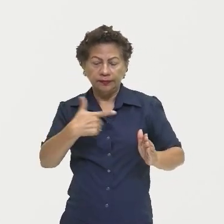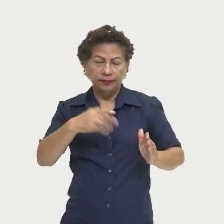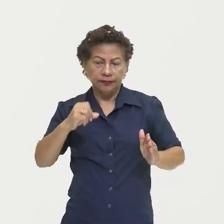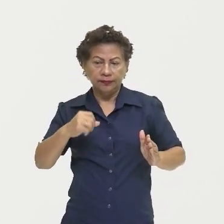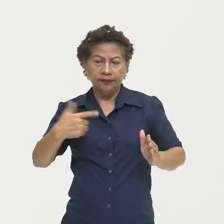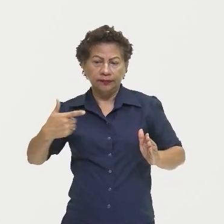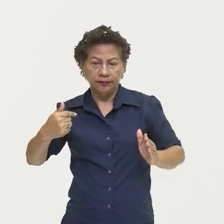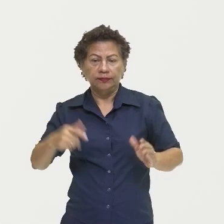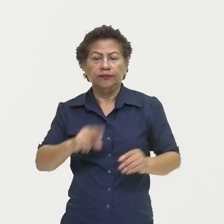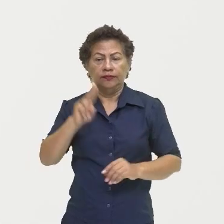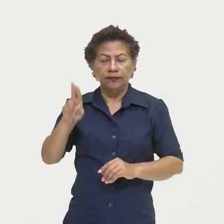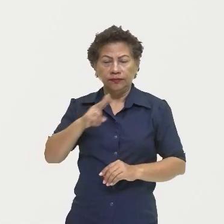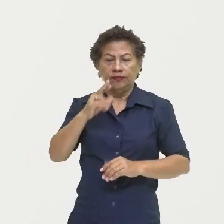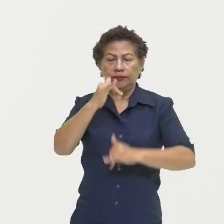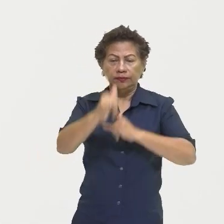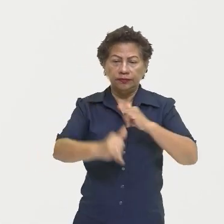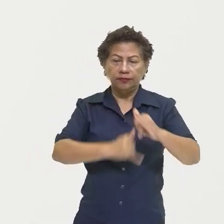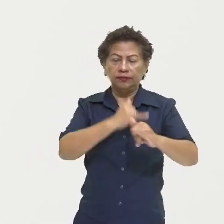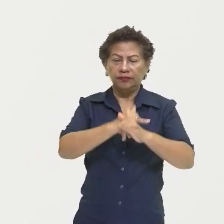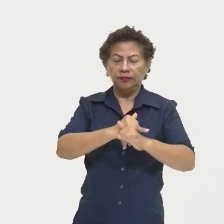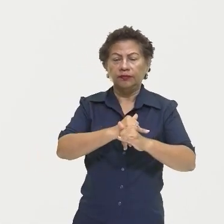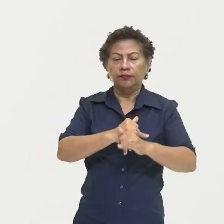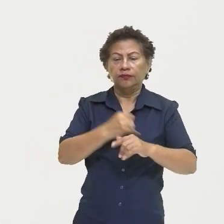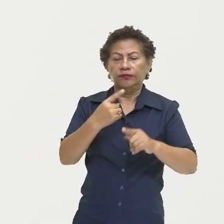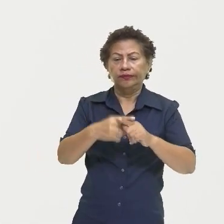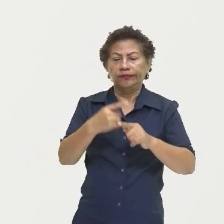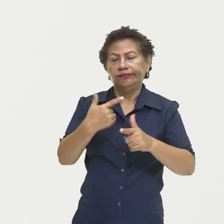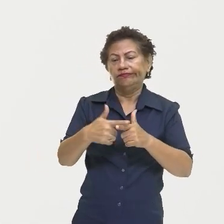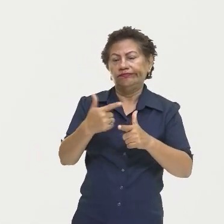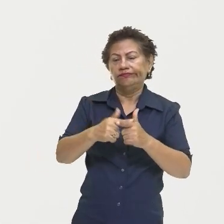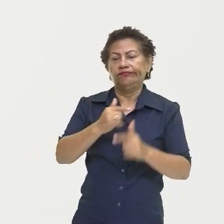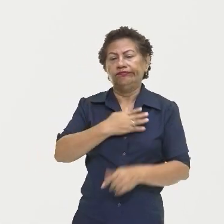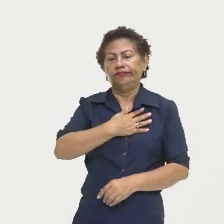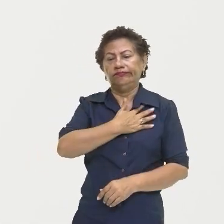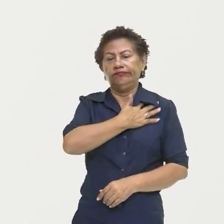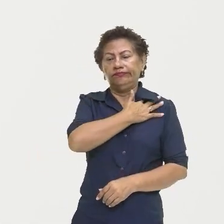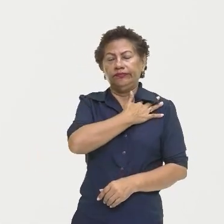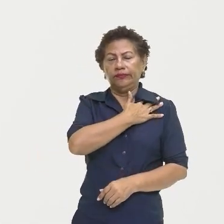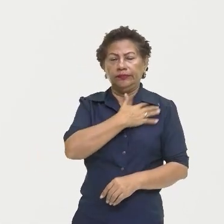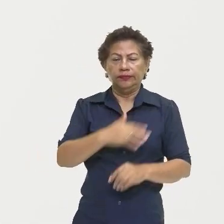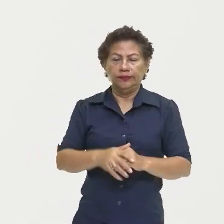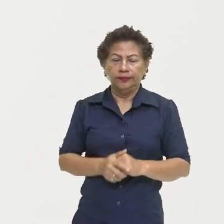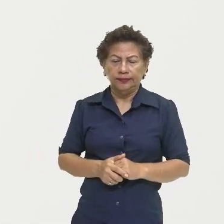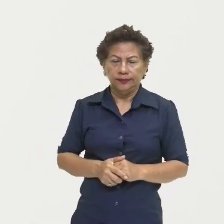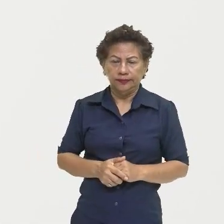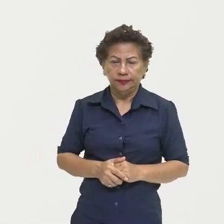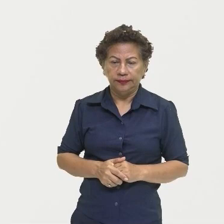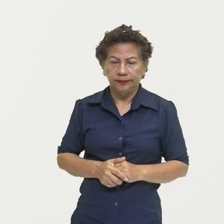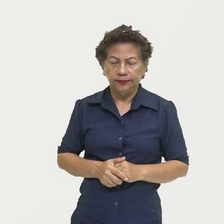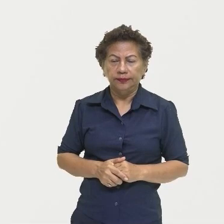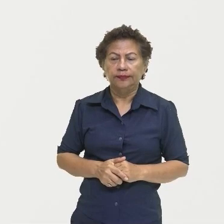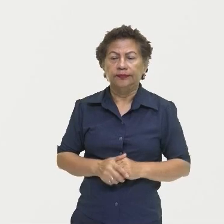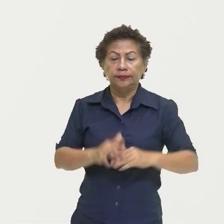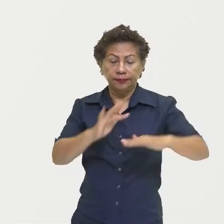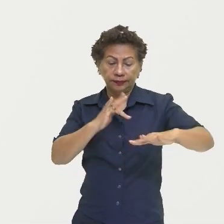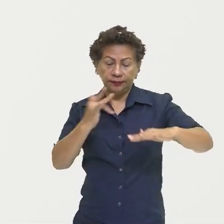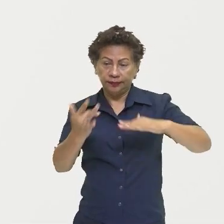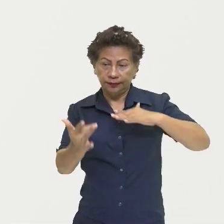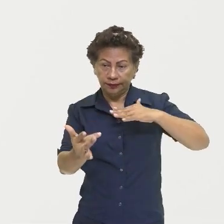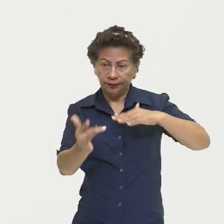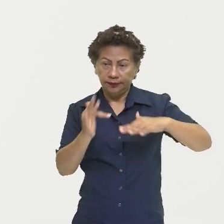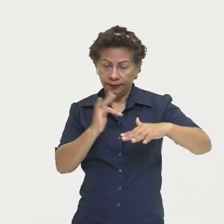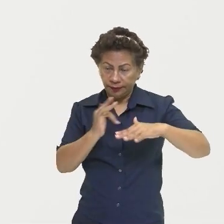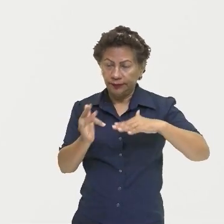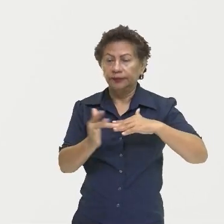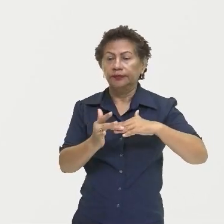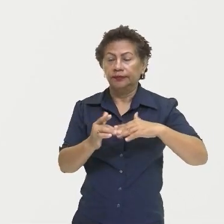à utilização de internet, entre outras questões, né? Então, através dessas redes sociais, né, a gente pode